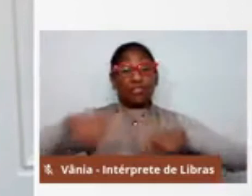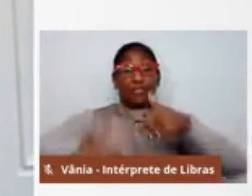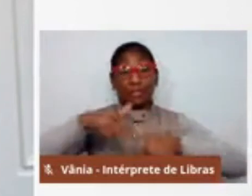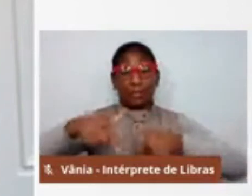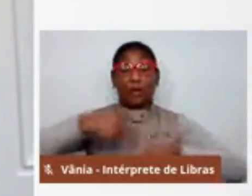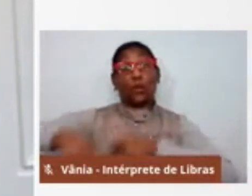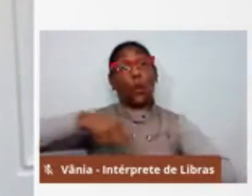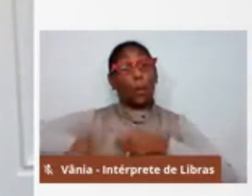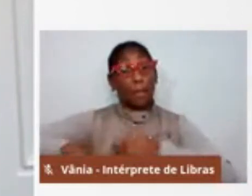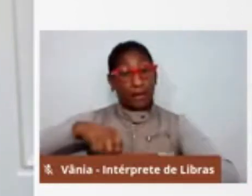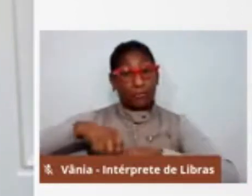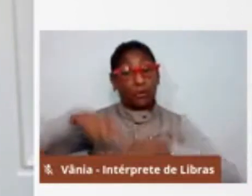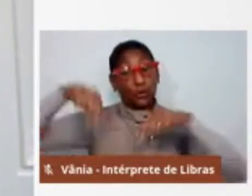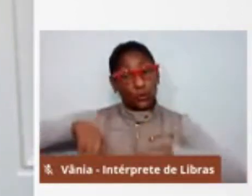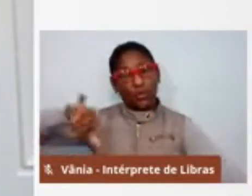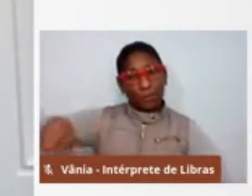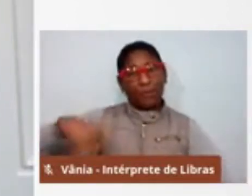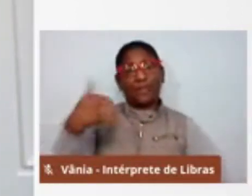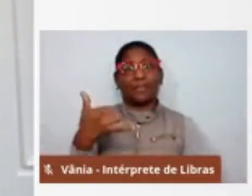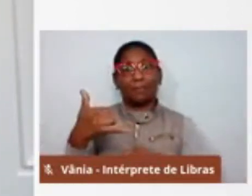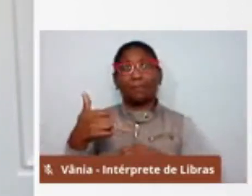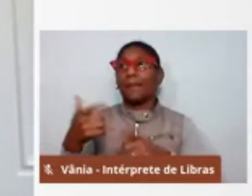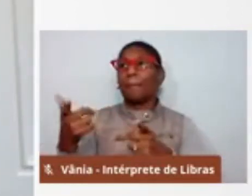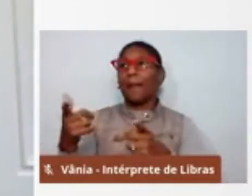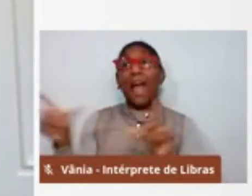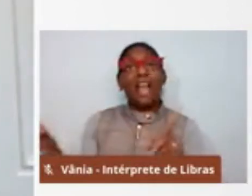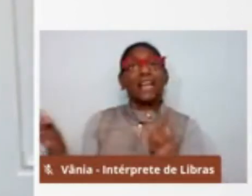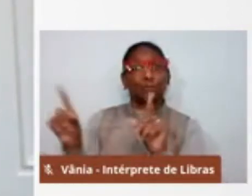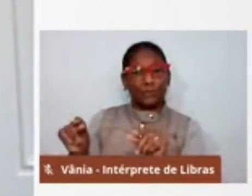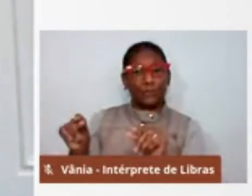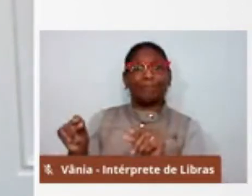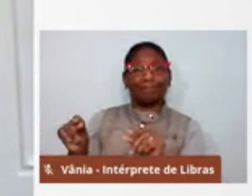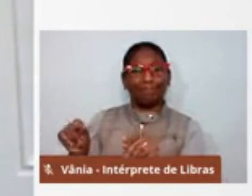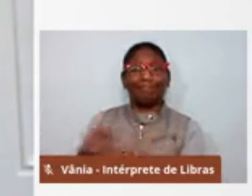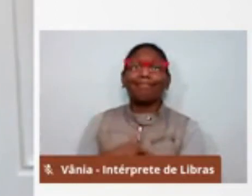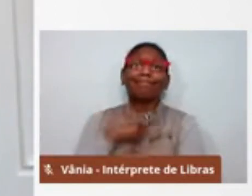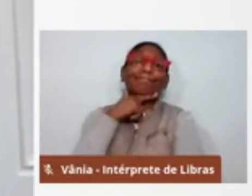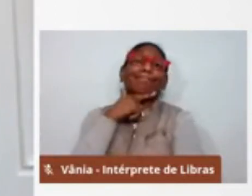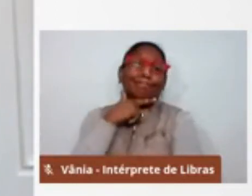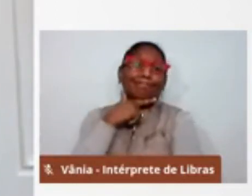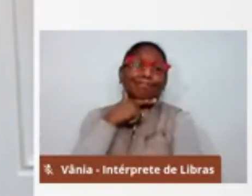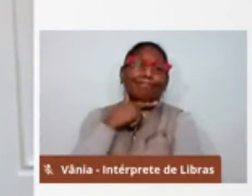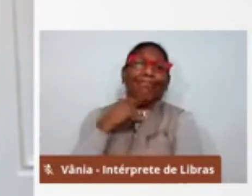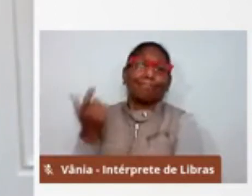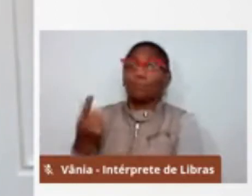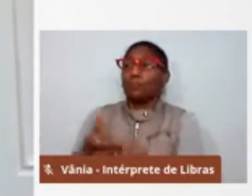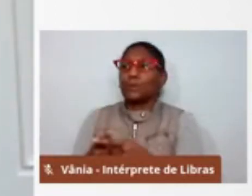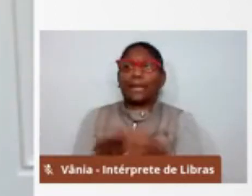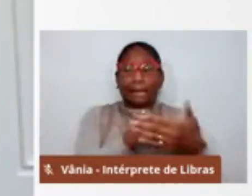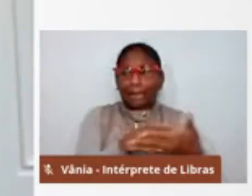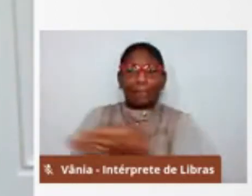ser utilizadas como forma de reduzir o transtorno econômico causado pelas medidas